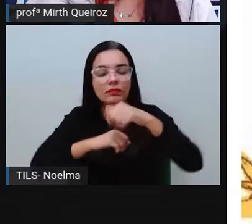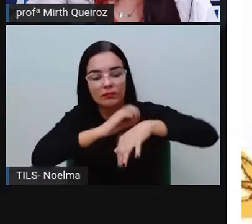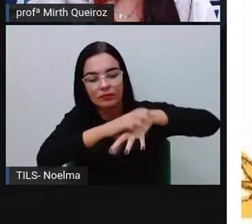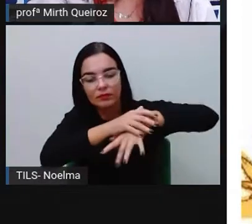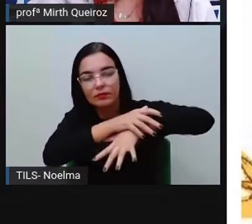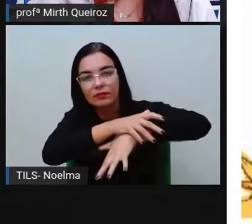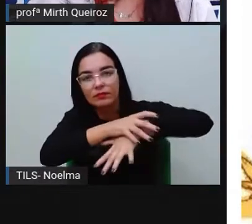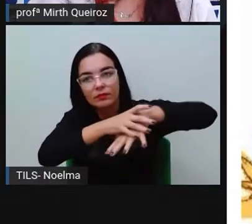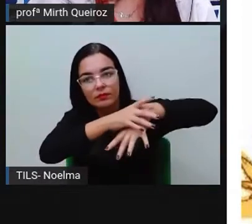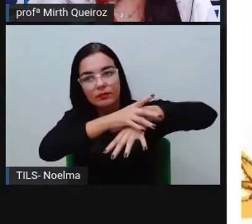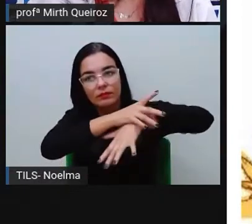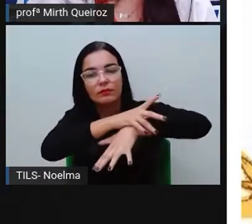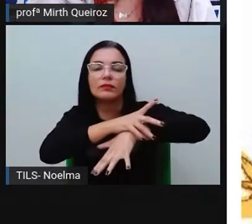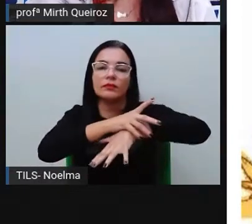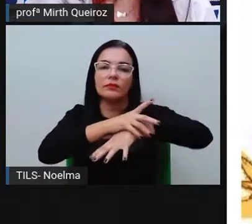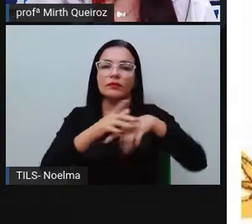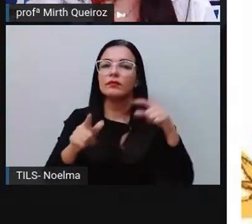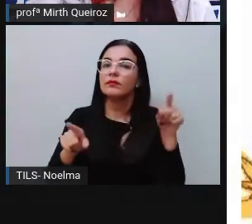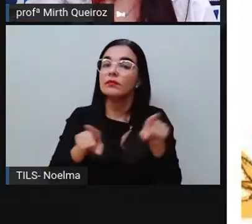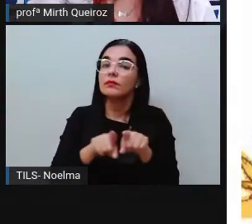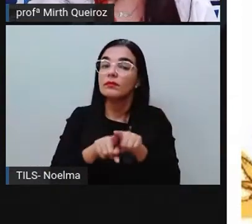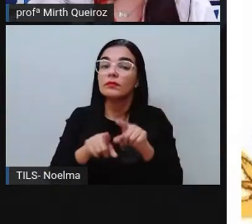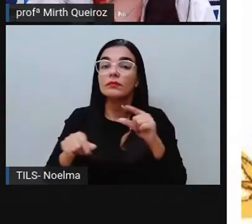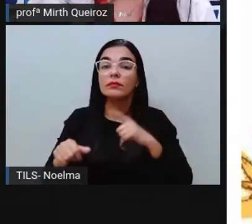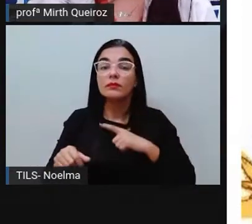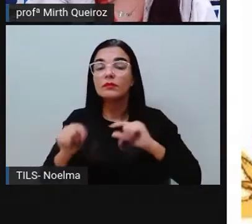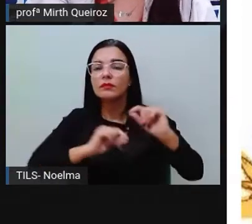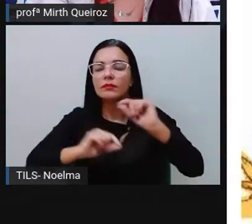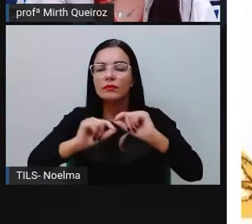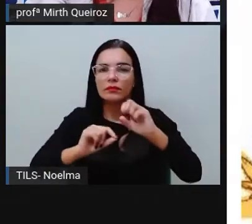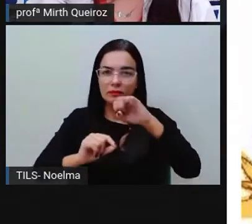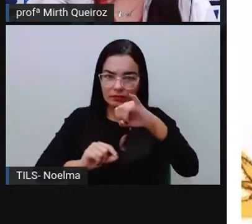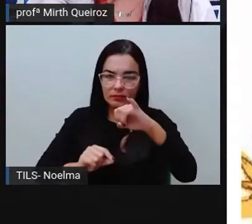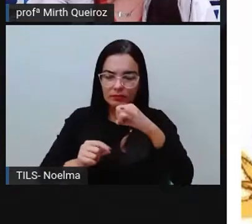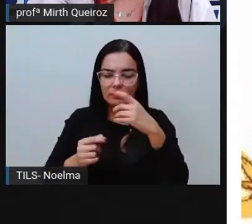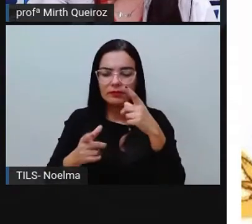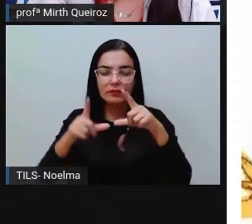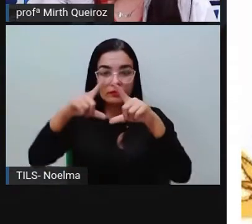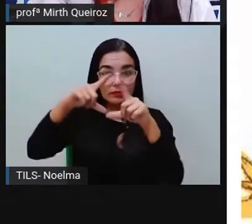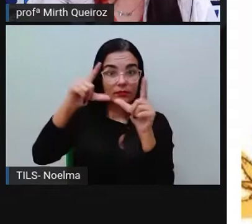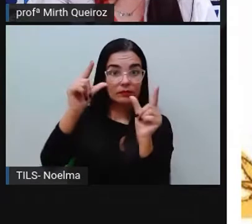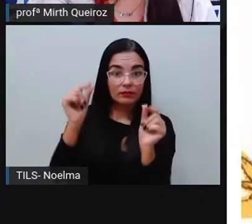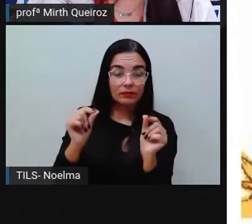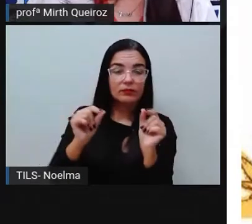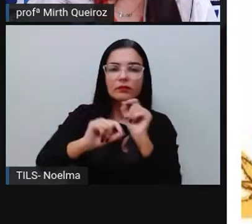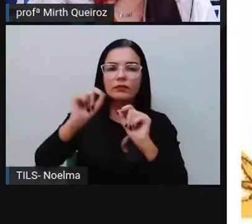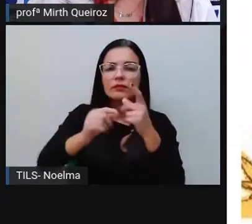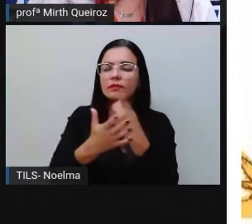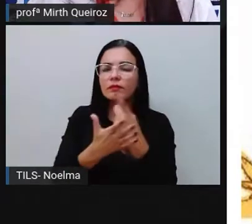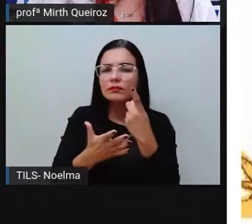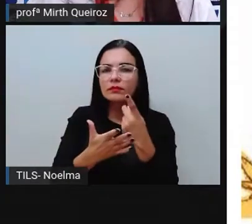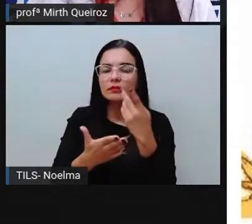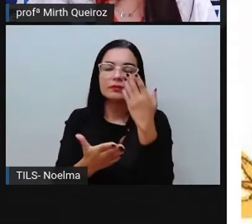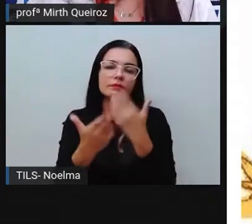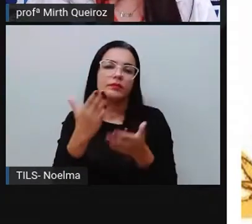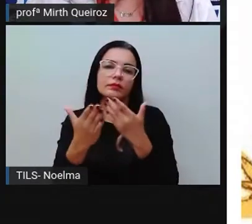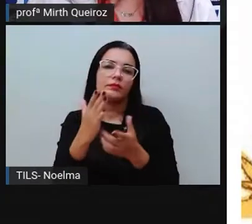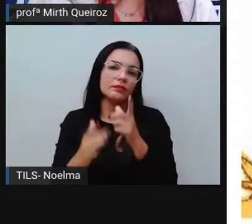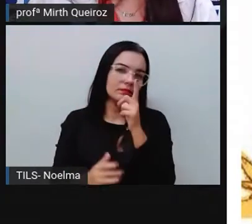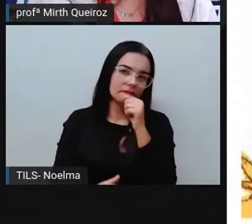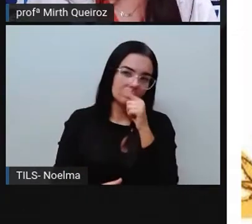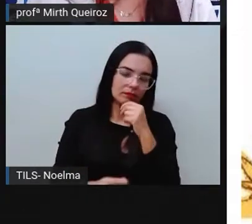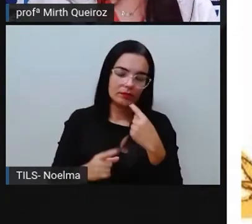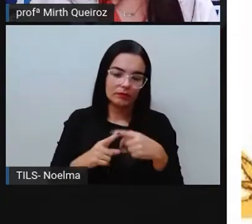também vai ocorrer aí a perca de água, ocorre a partir das folhas. Por isso que nesses períodos